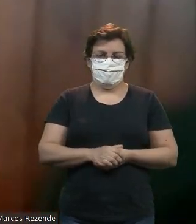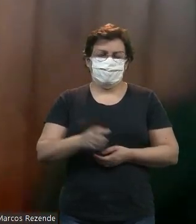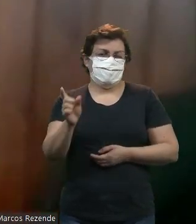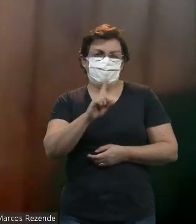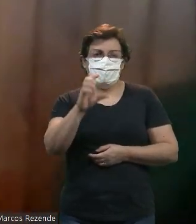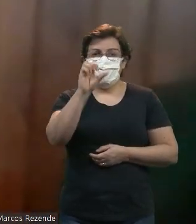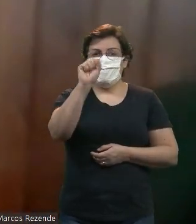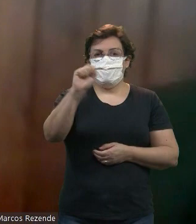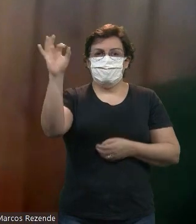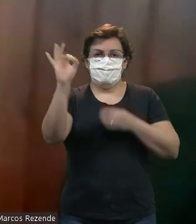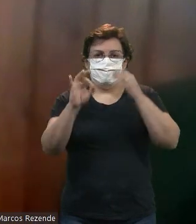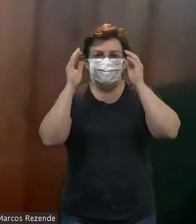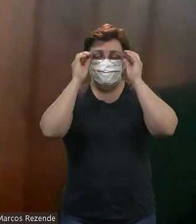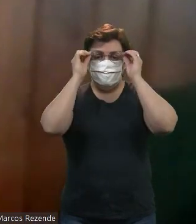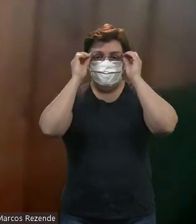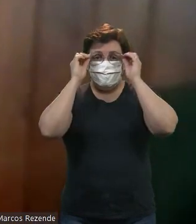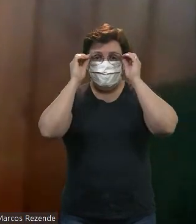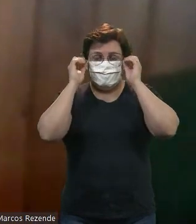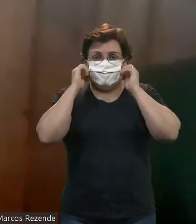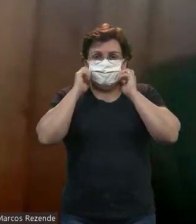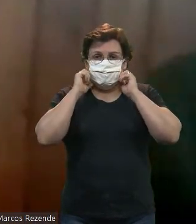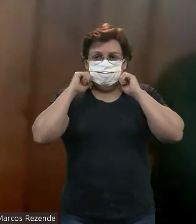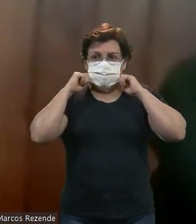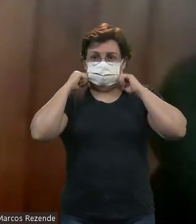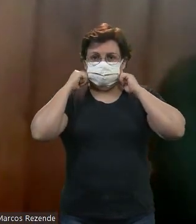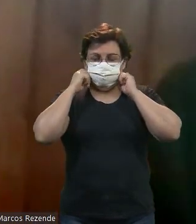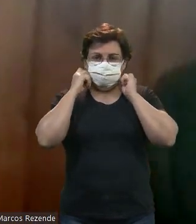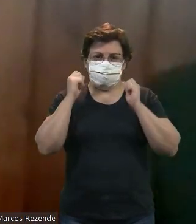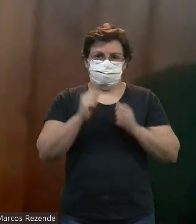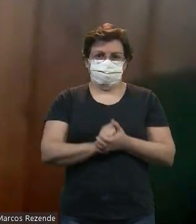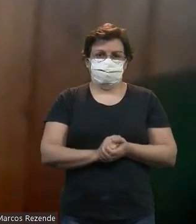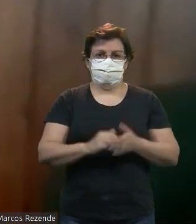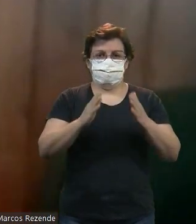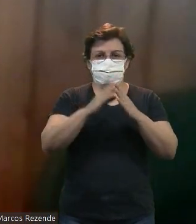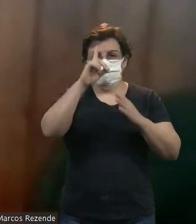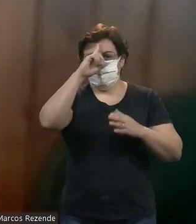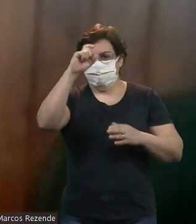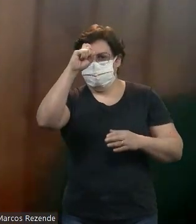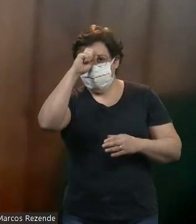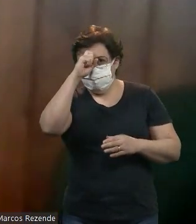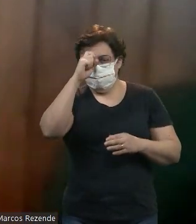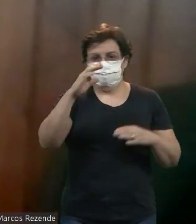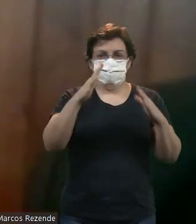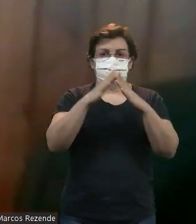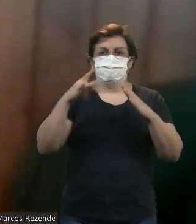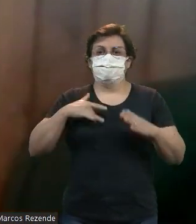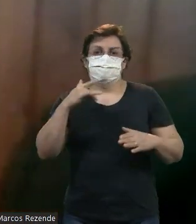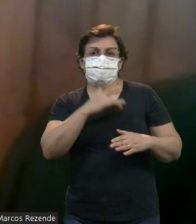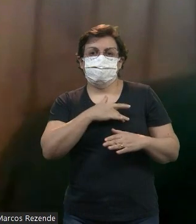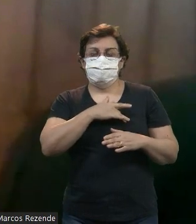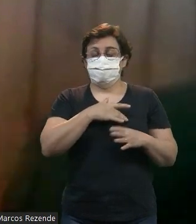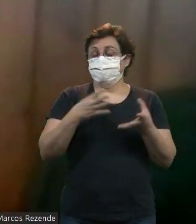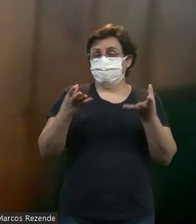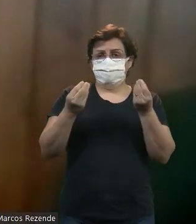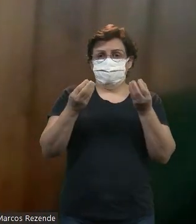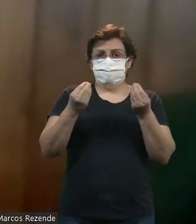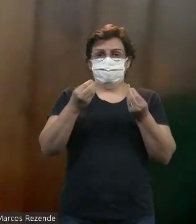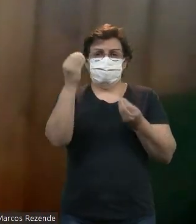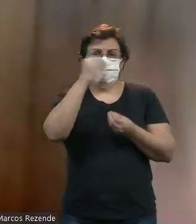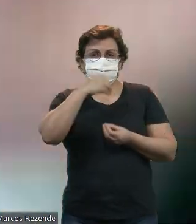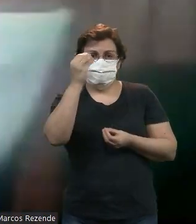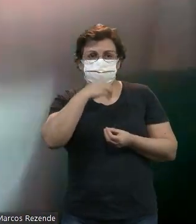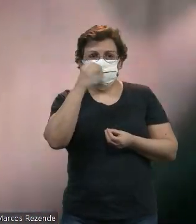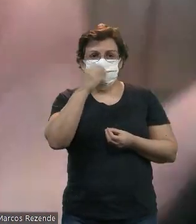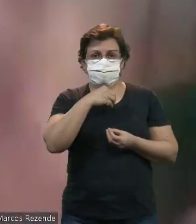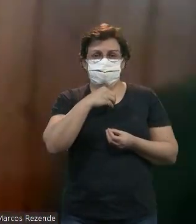de UTI. As enfermarias, os hospitais, nas unidades de saúde, estão extremamente fracas em